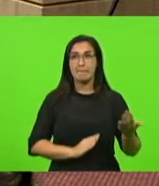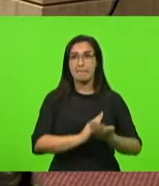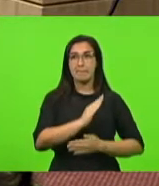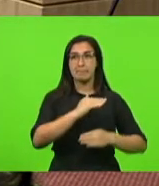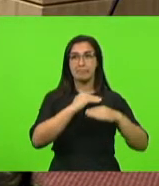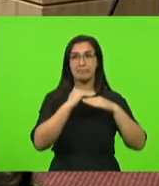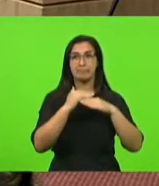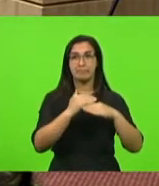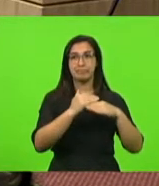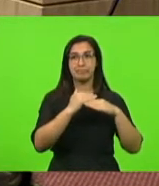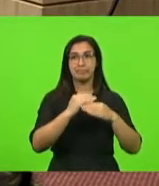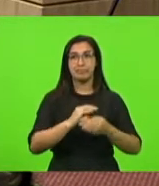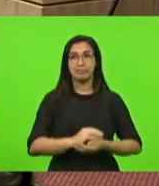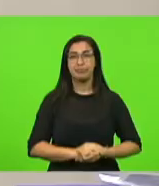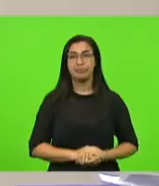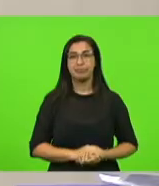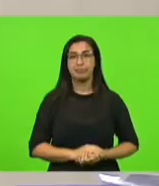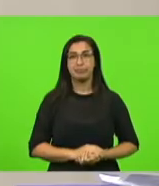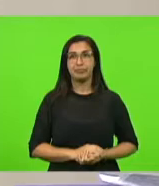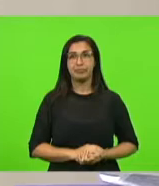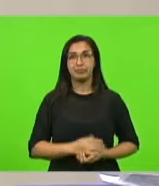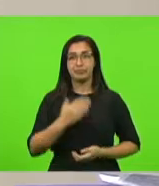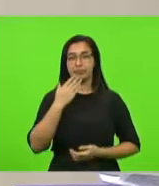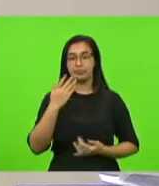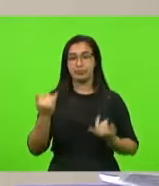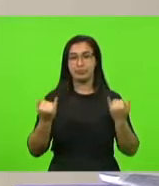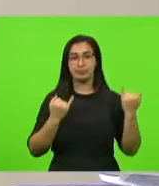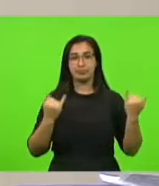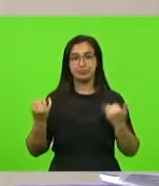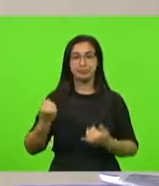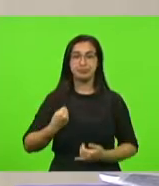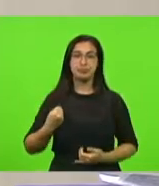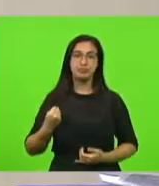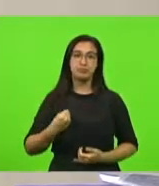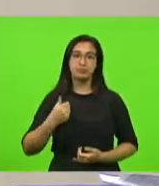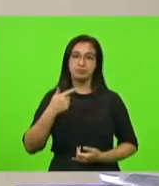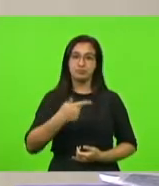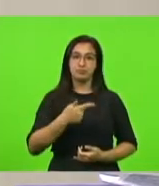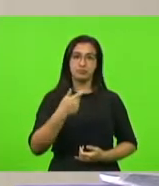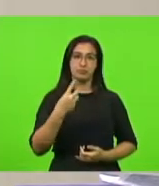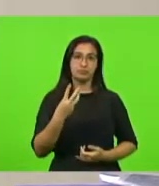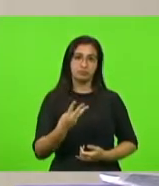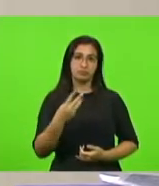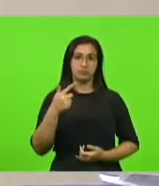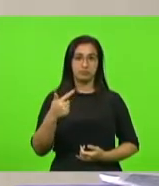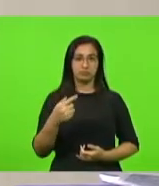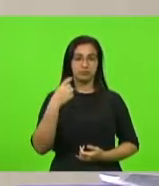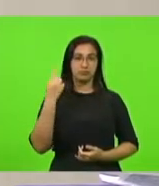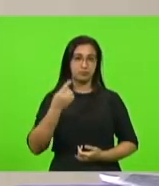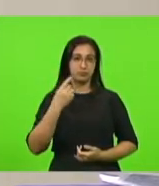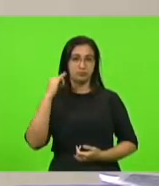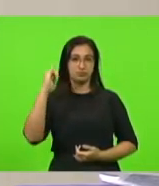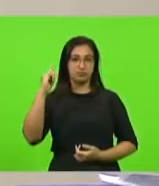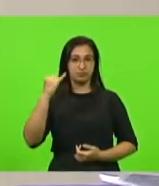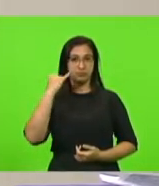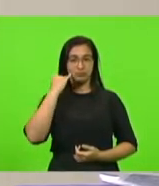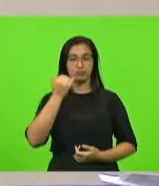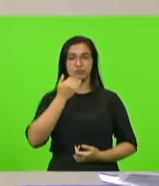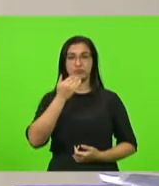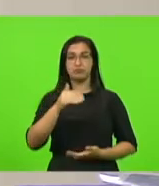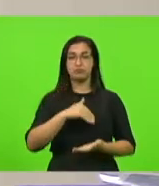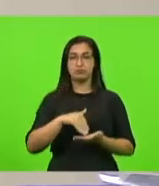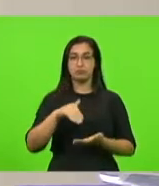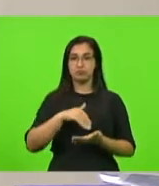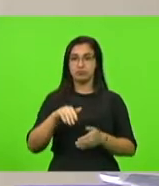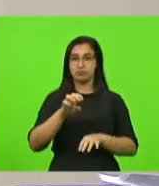por unanimidade. Pedidos de informação. Pedido de informação 737, autor deputado Jessé Lopes, solicitando ao secretário de